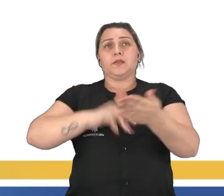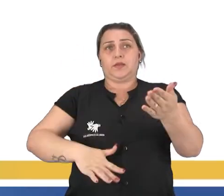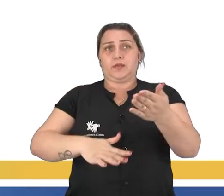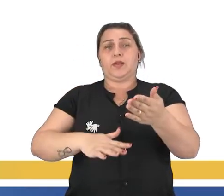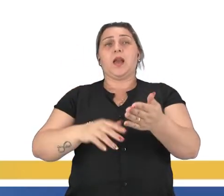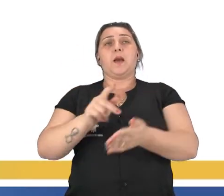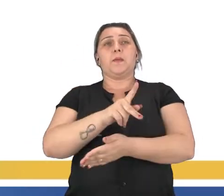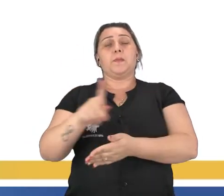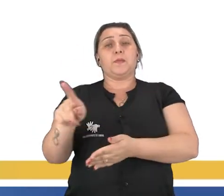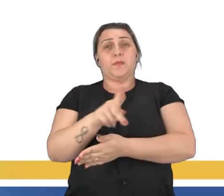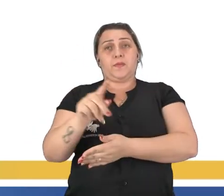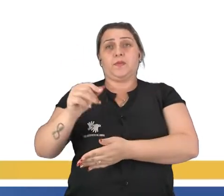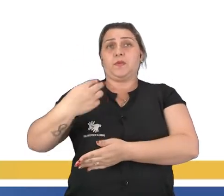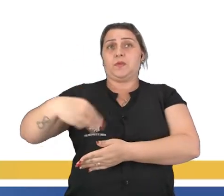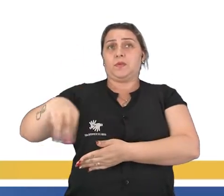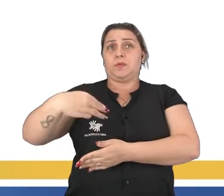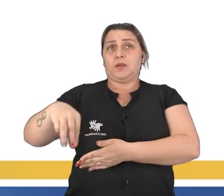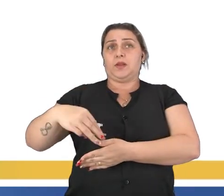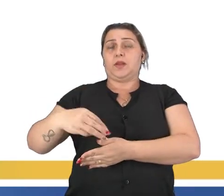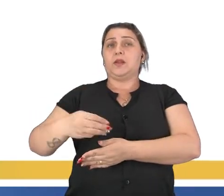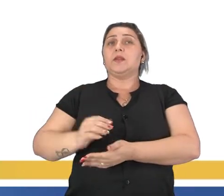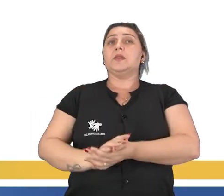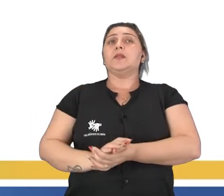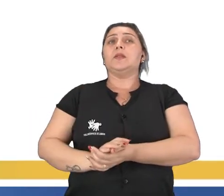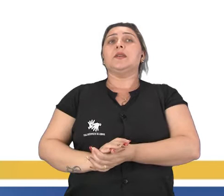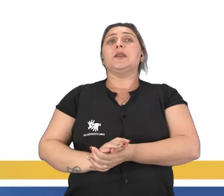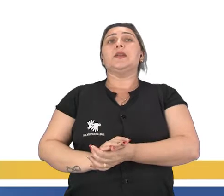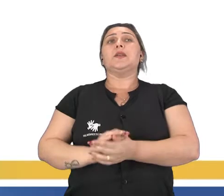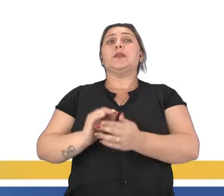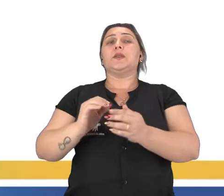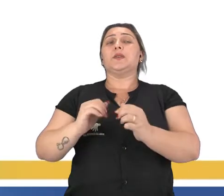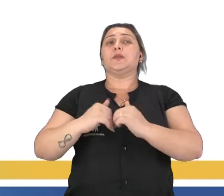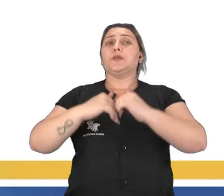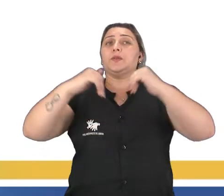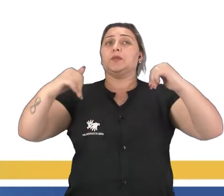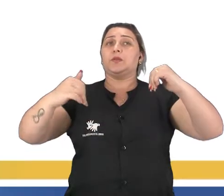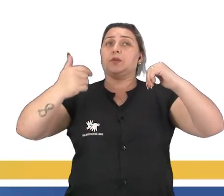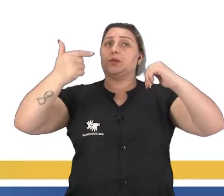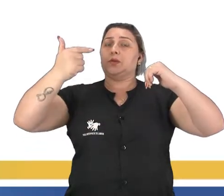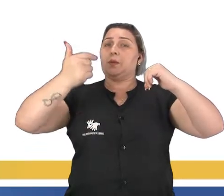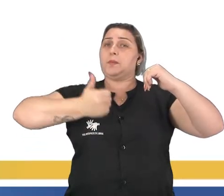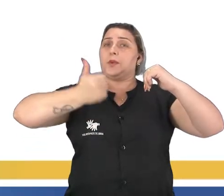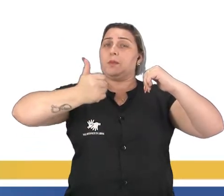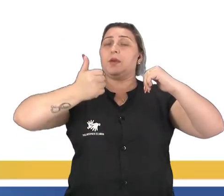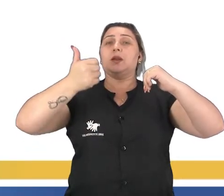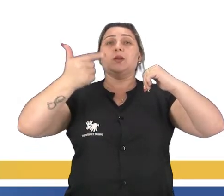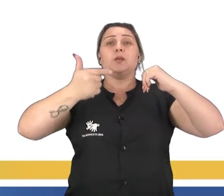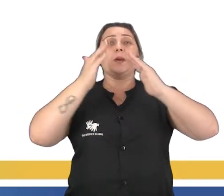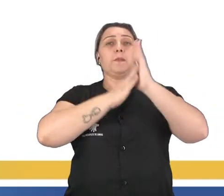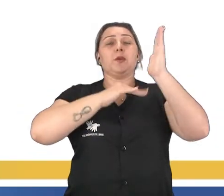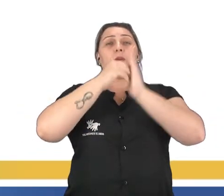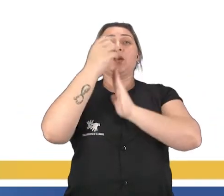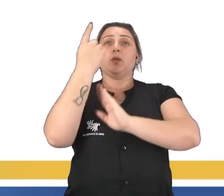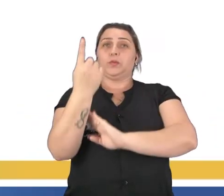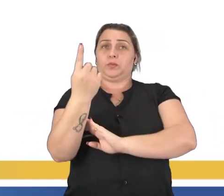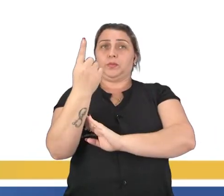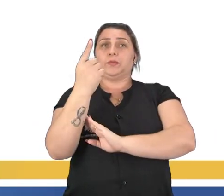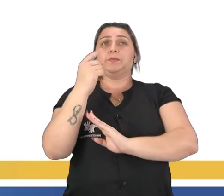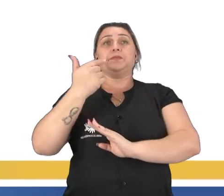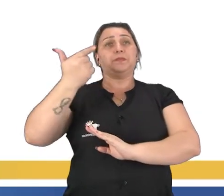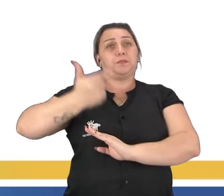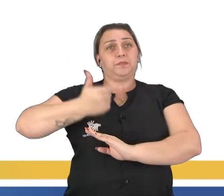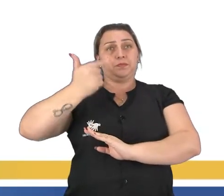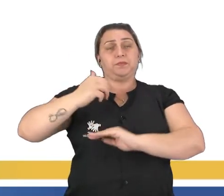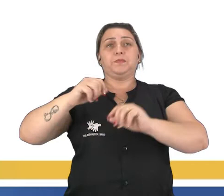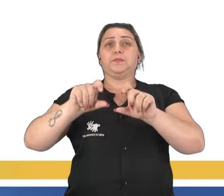sugerida pela professora de matemática. Ele dividiu a primeira tira em 2 partes iguais e pintou apenas uma parte.